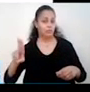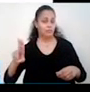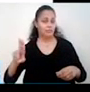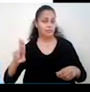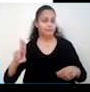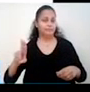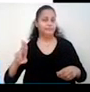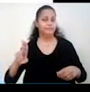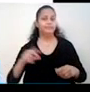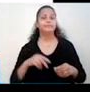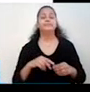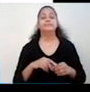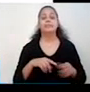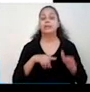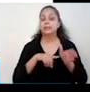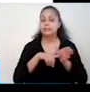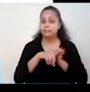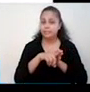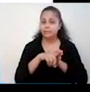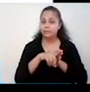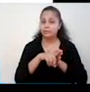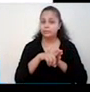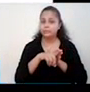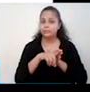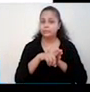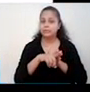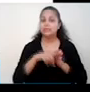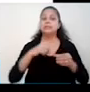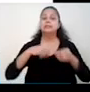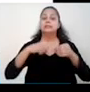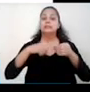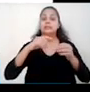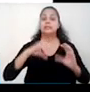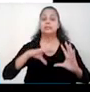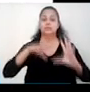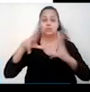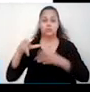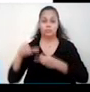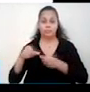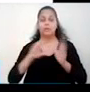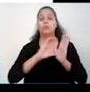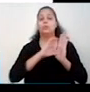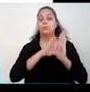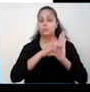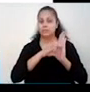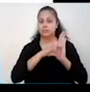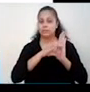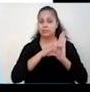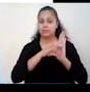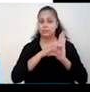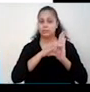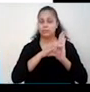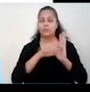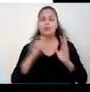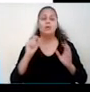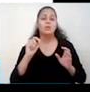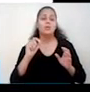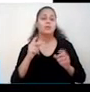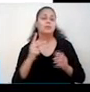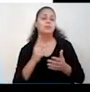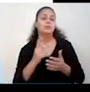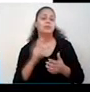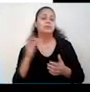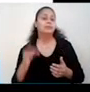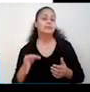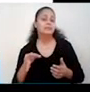essa questão trata especificamente aí do conceito de cidade global. Vou falar aqui qual é a alternativa correta, né? Vamos ler aqui, ó. A